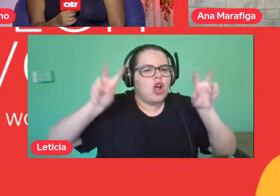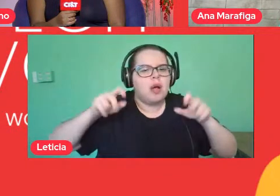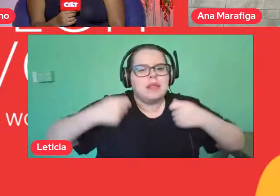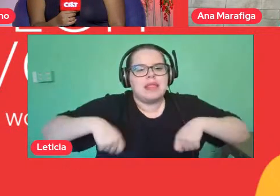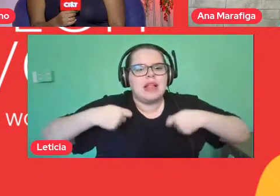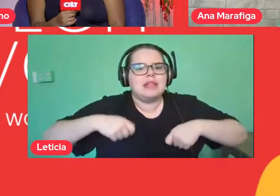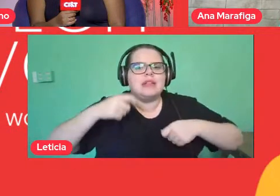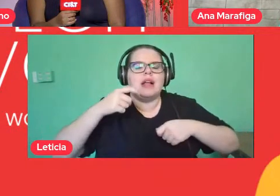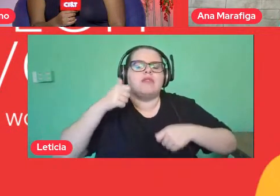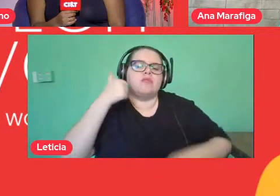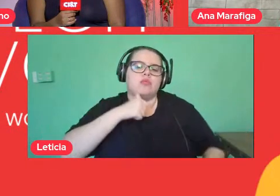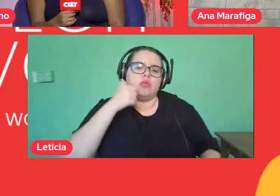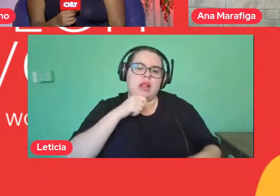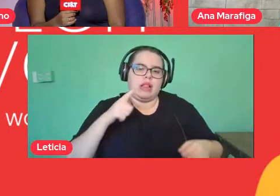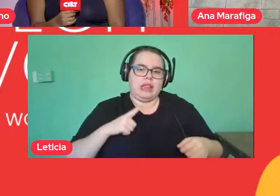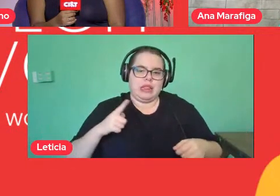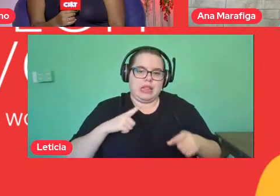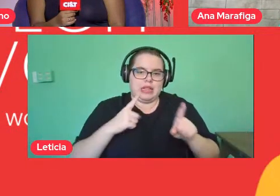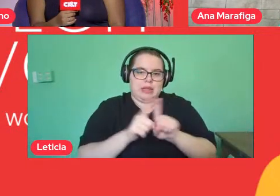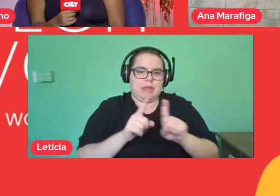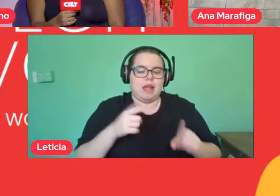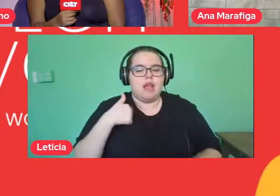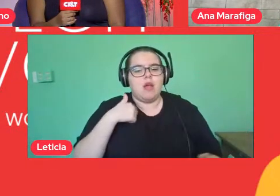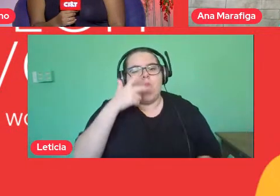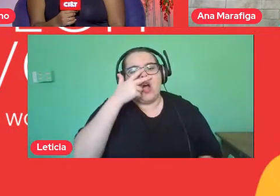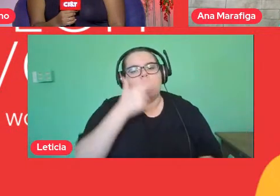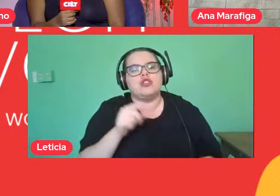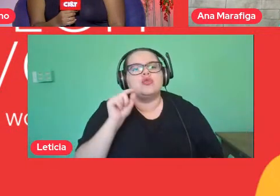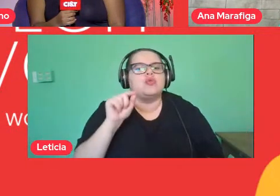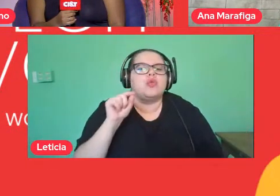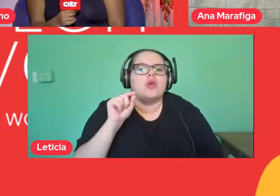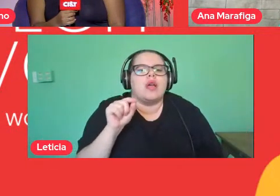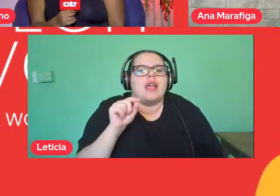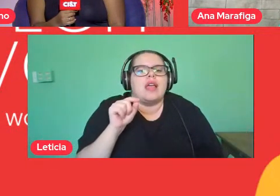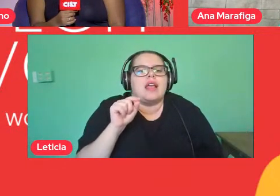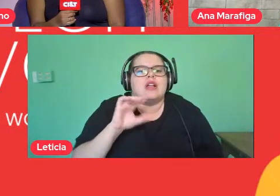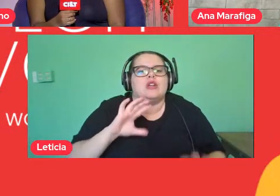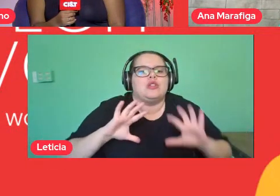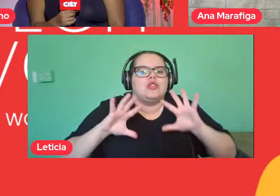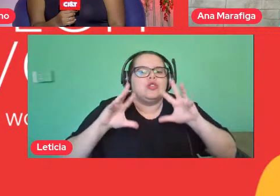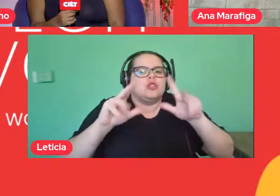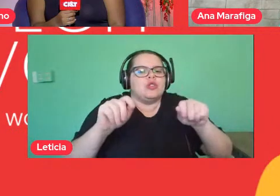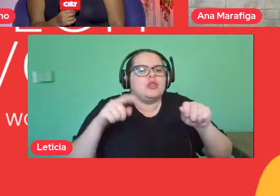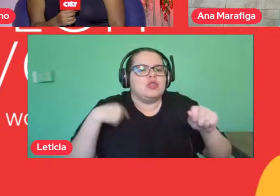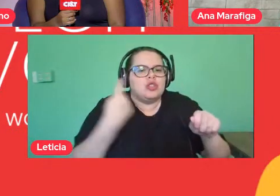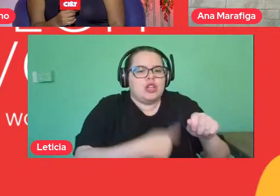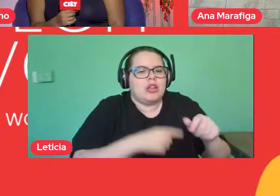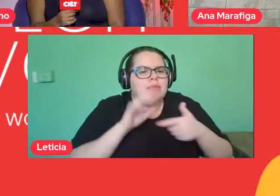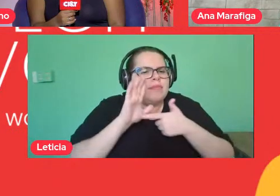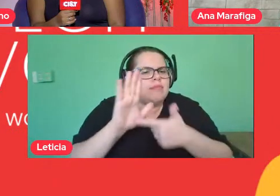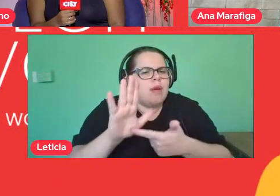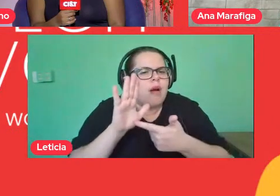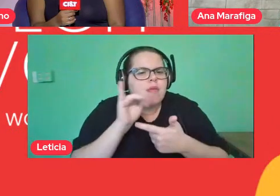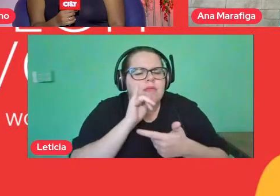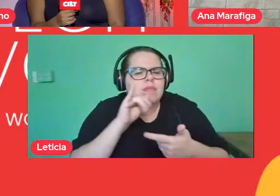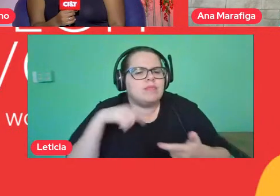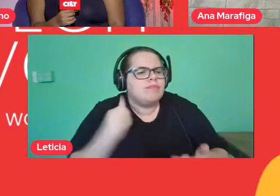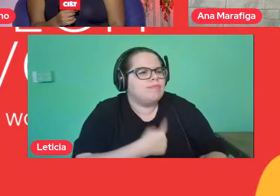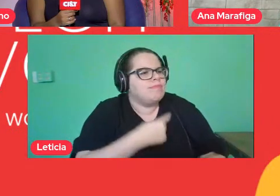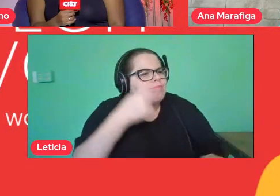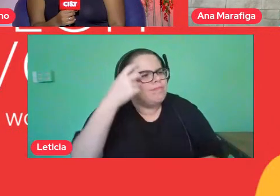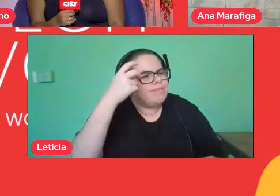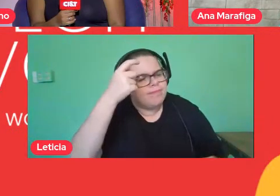nossas mulheres têm aqui. E eu acho que, além de tudo isso, eu tenho, a partir do momento em que a gente está tomando consciência